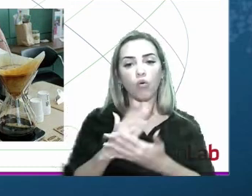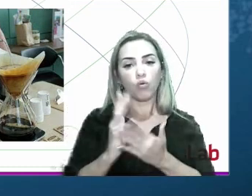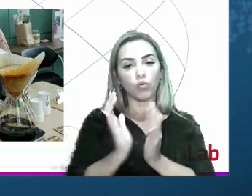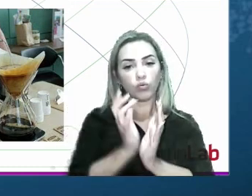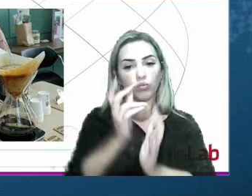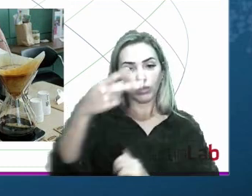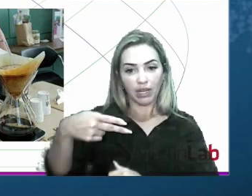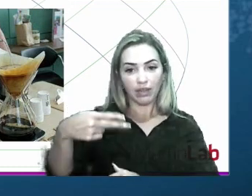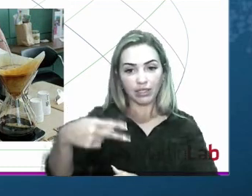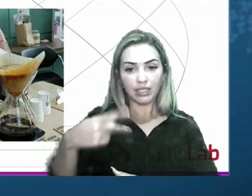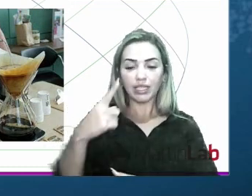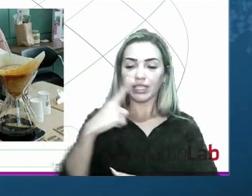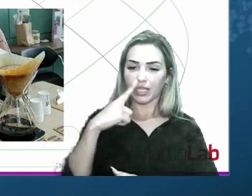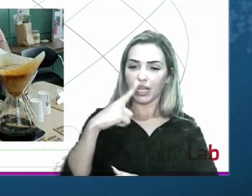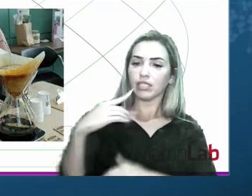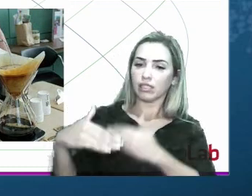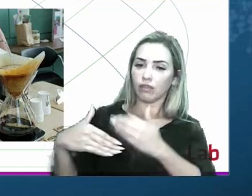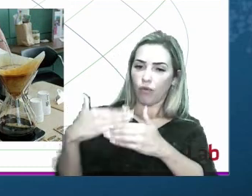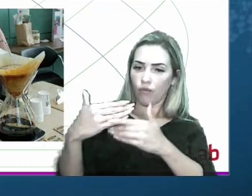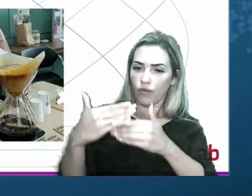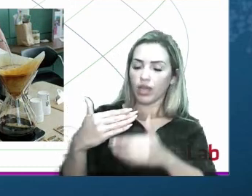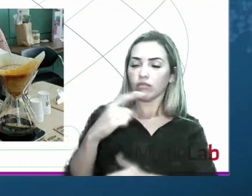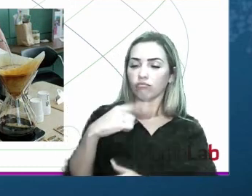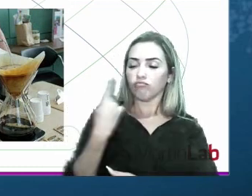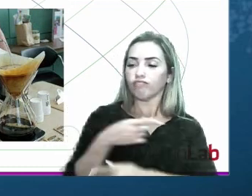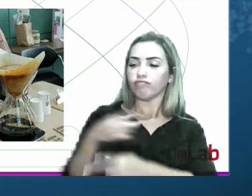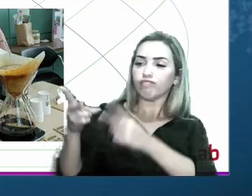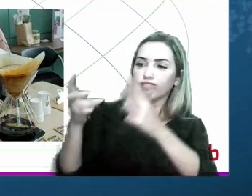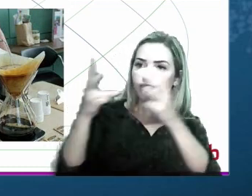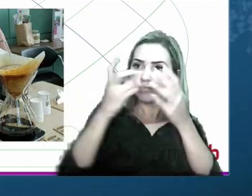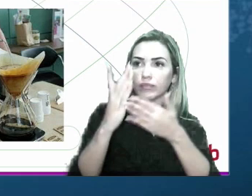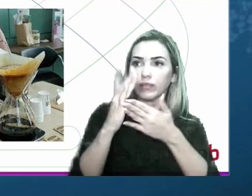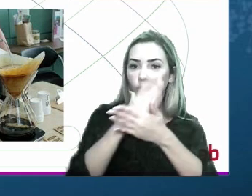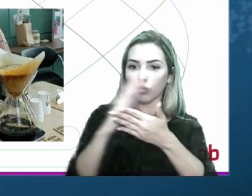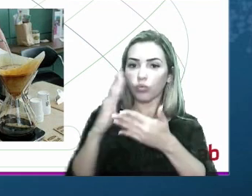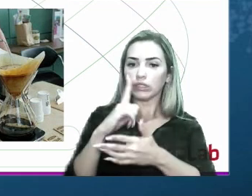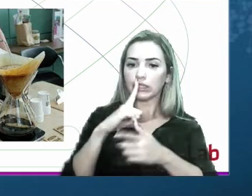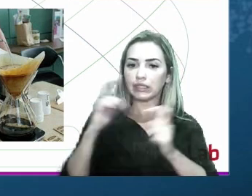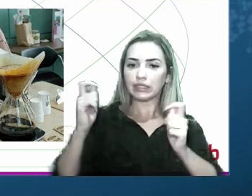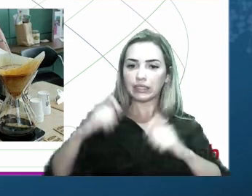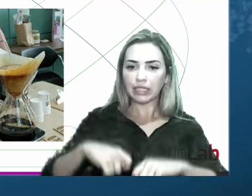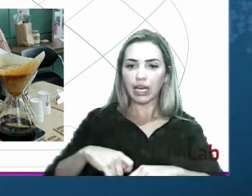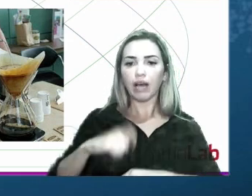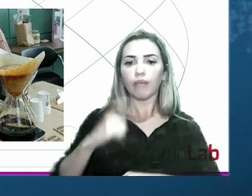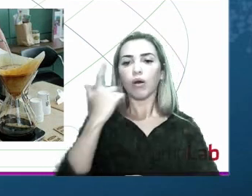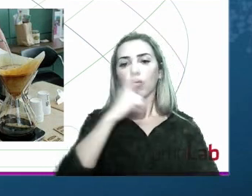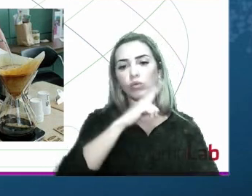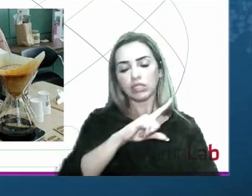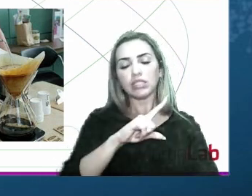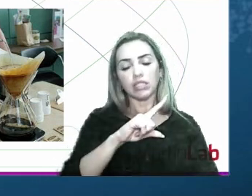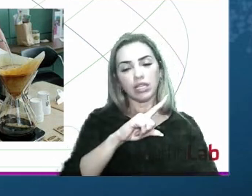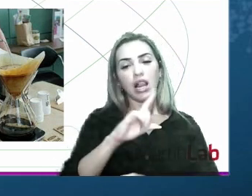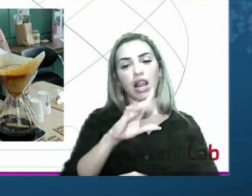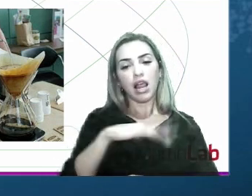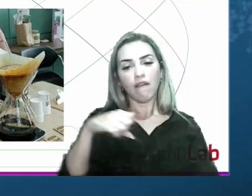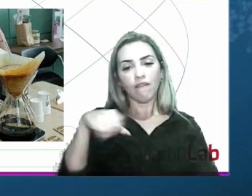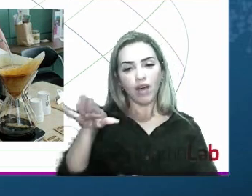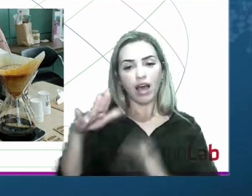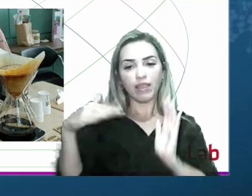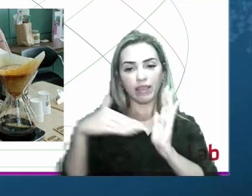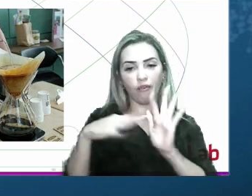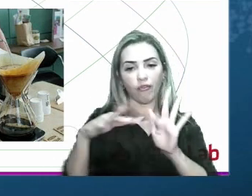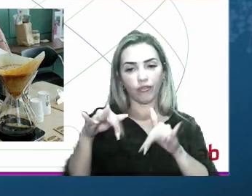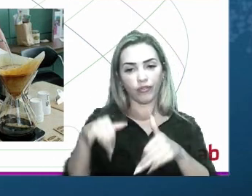aqui que estão desenvolvendo isso, e alguns deles têm a capacidade deles para levar até o final.